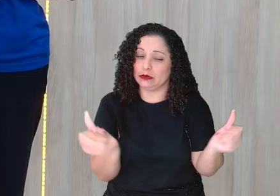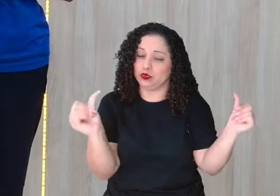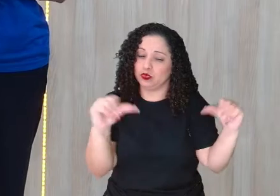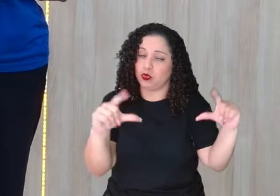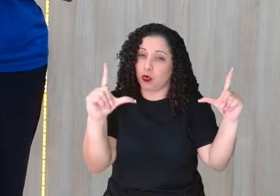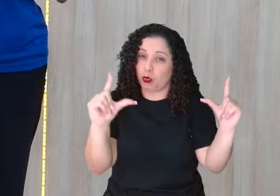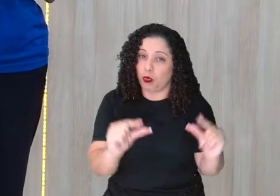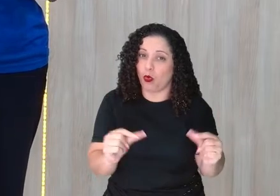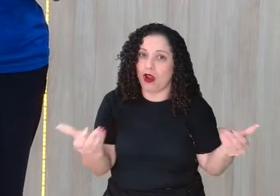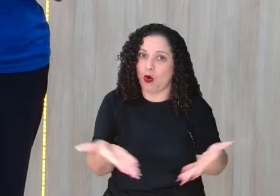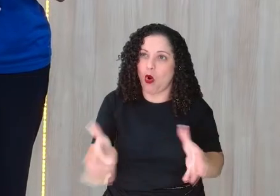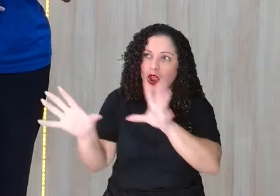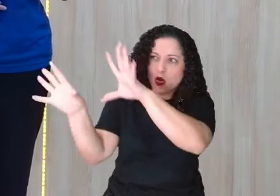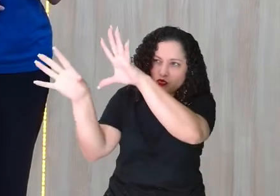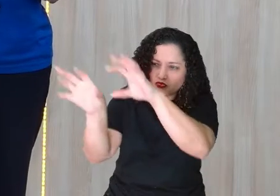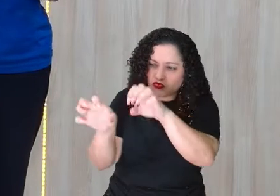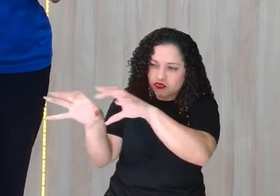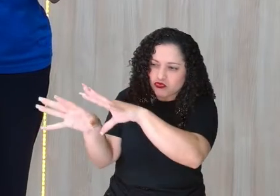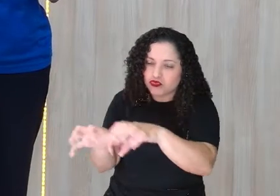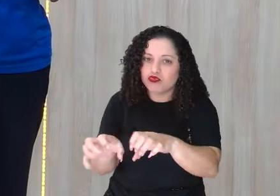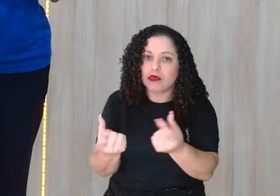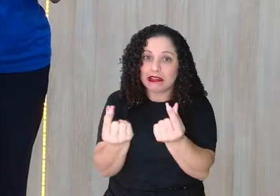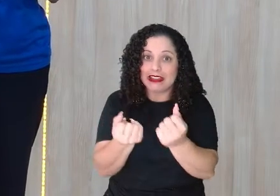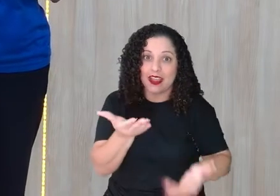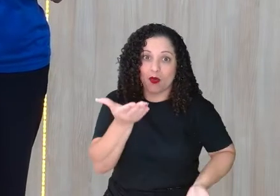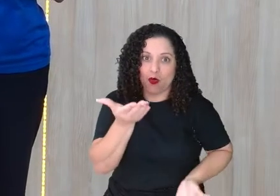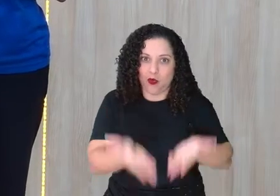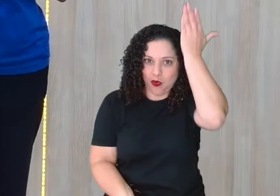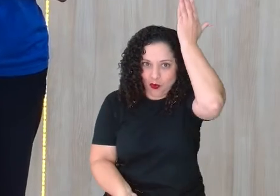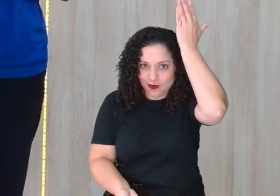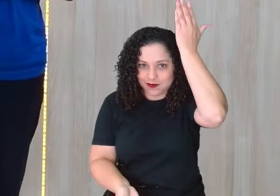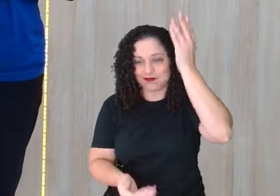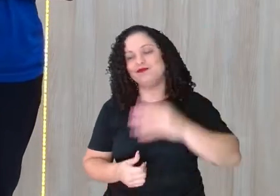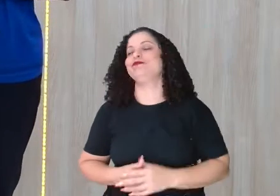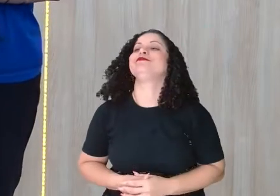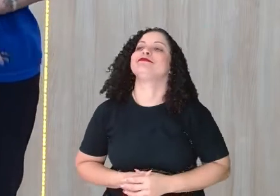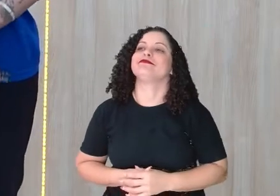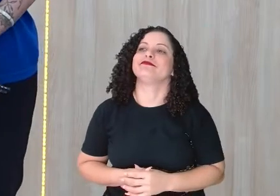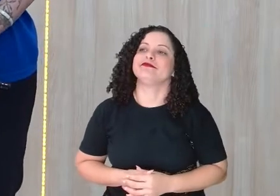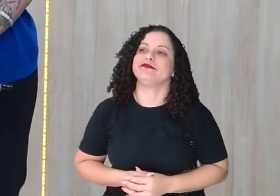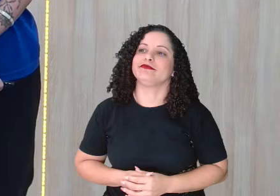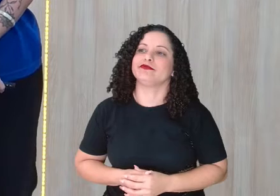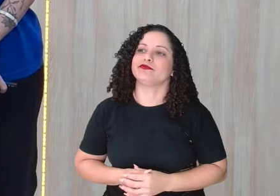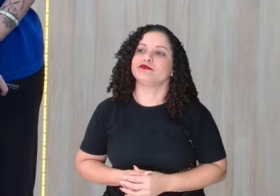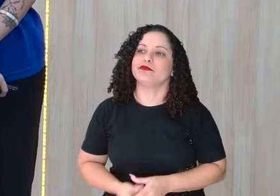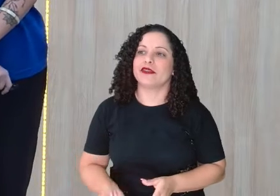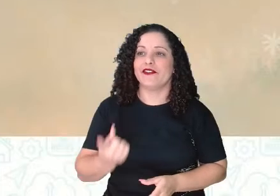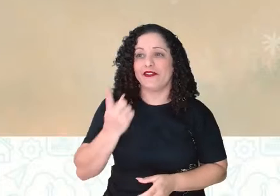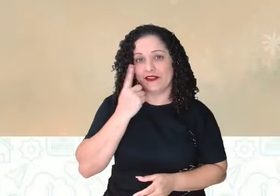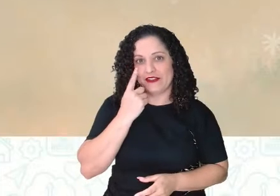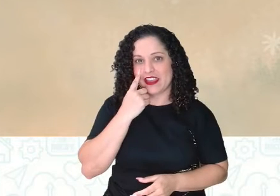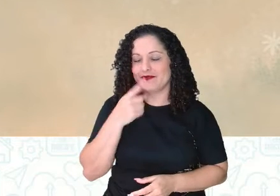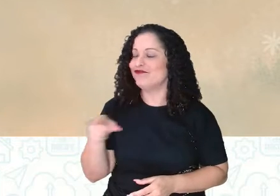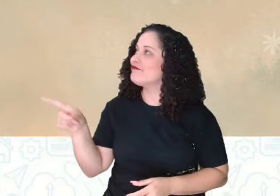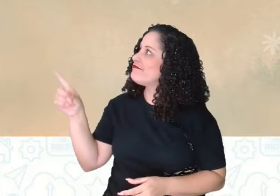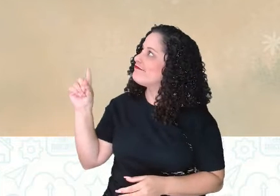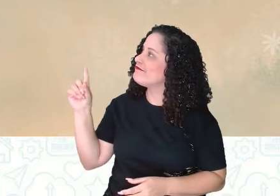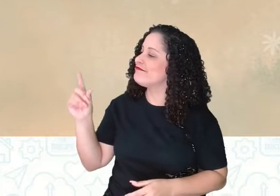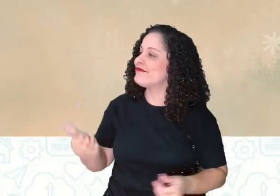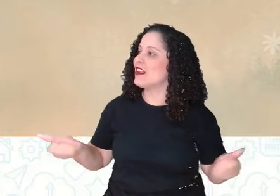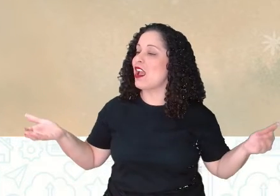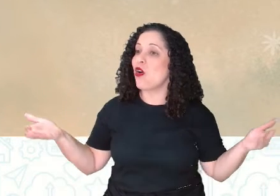gente adquiriu ao longo dessas guerras civis aí, certo? Então, olha aí, ó, começa